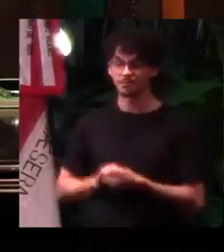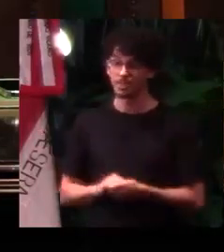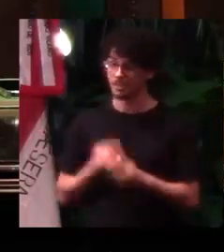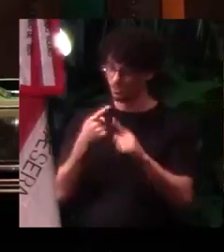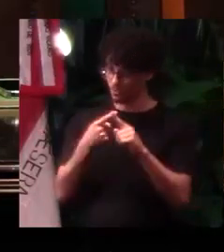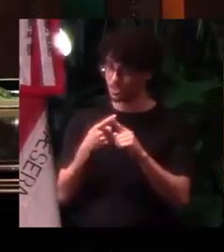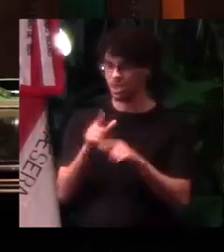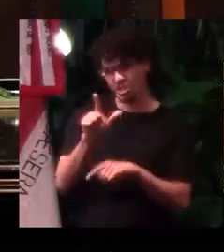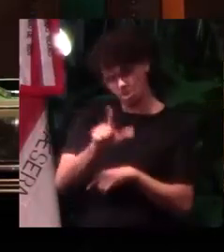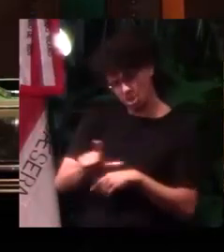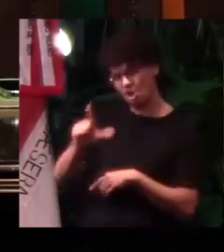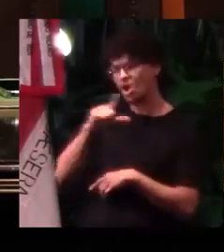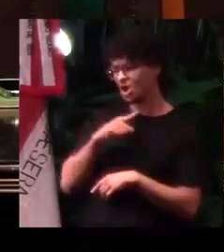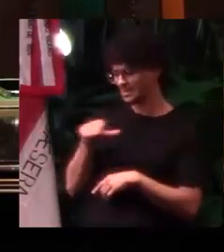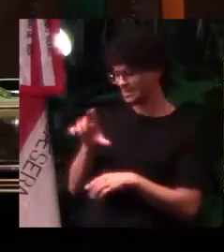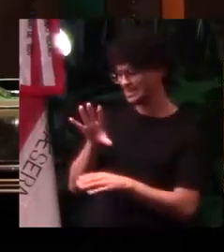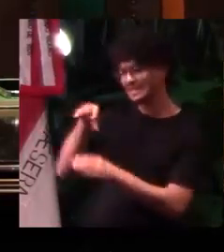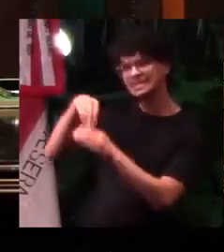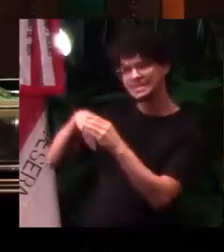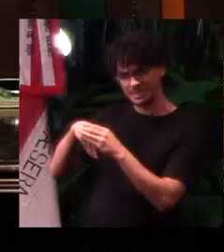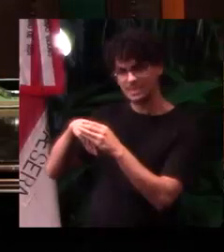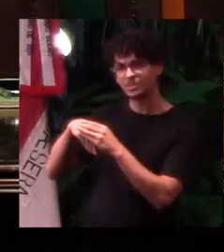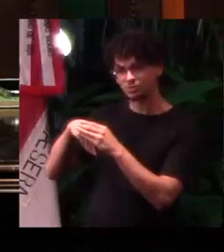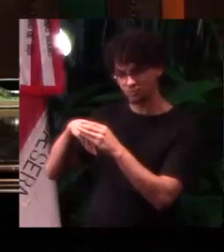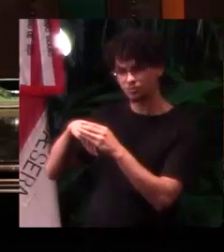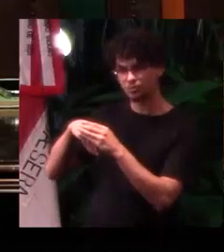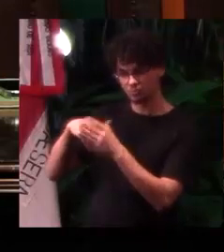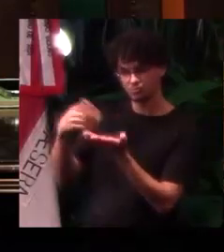de uma trama intersubjetiva de narrativas,